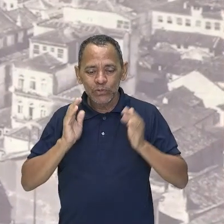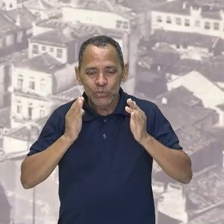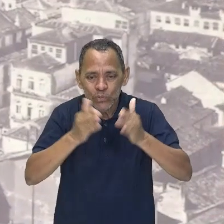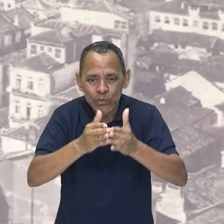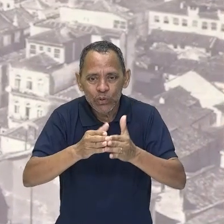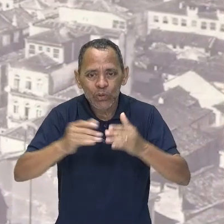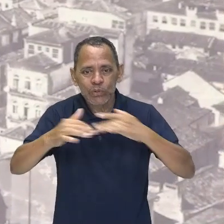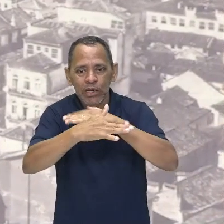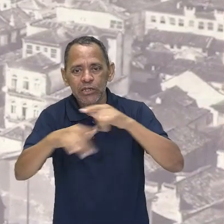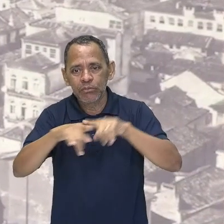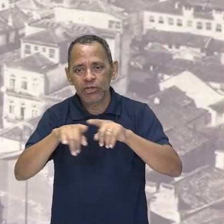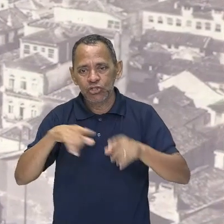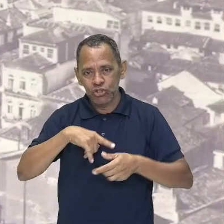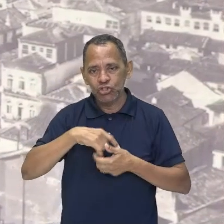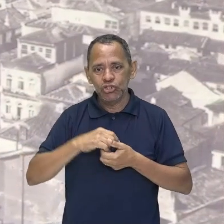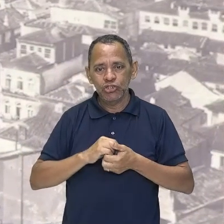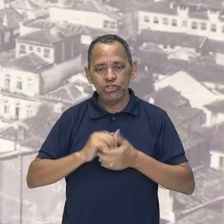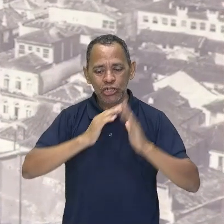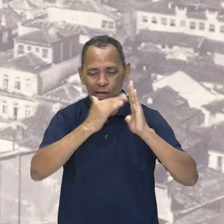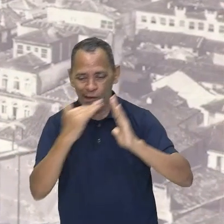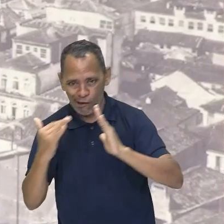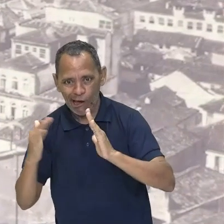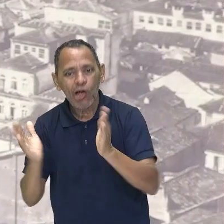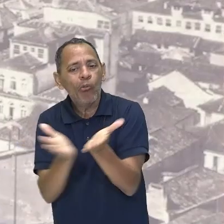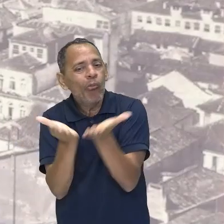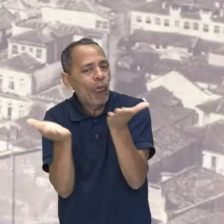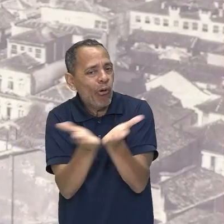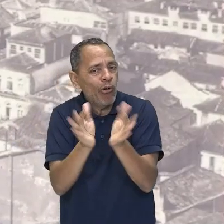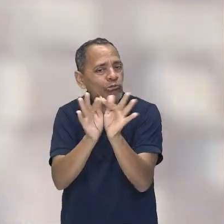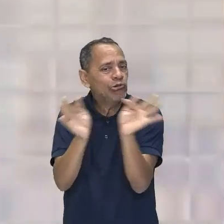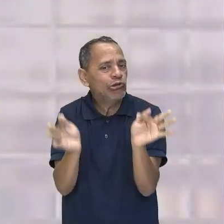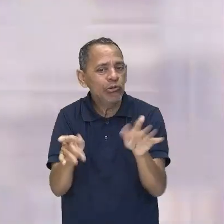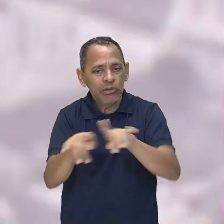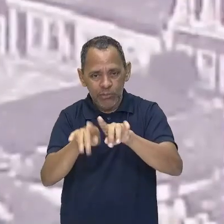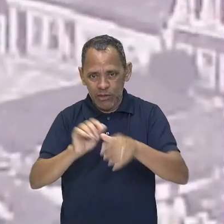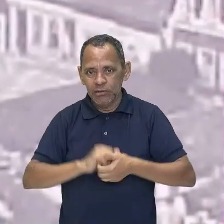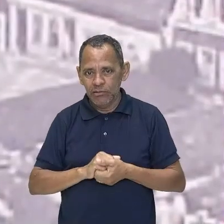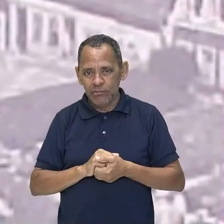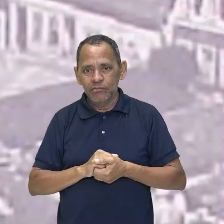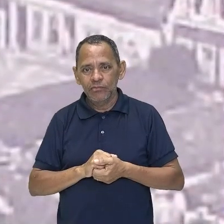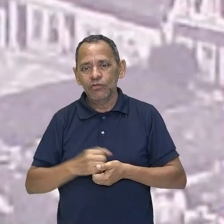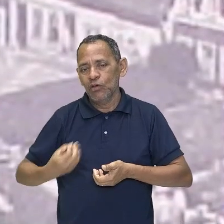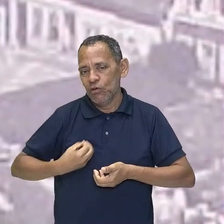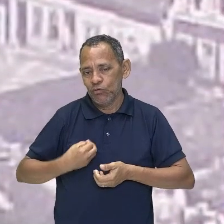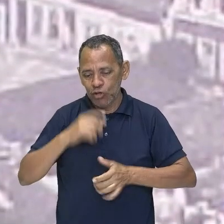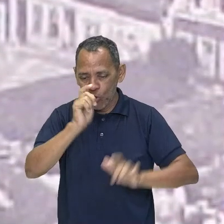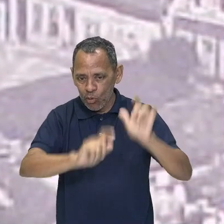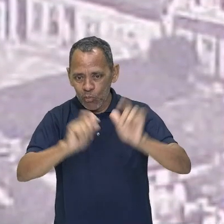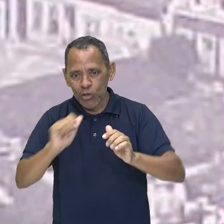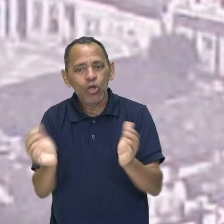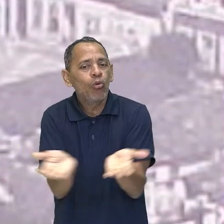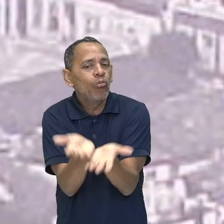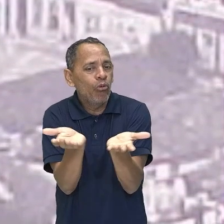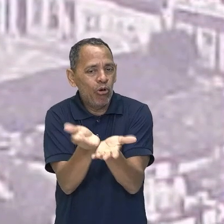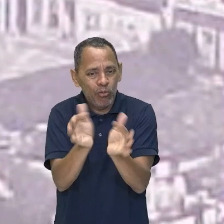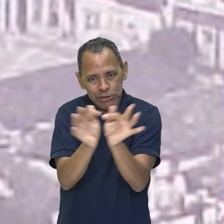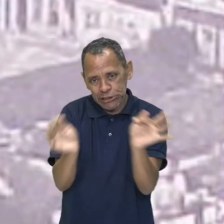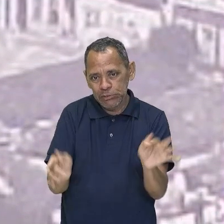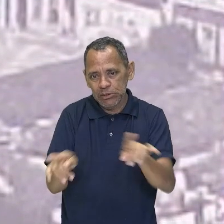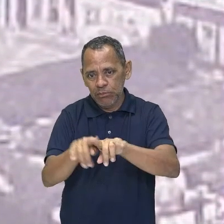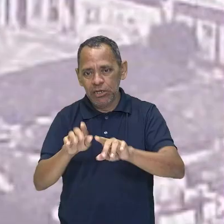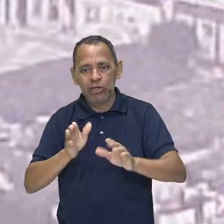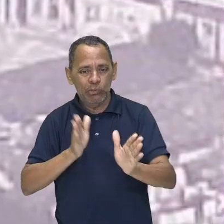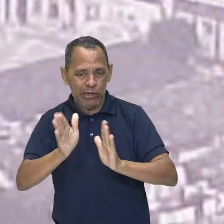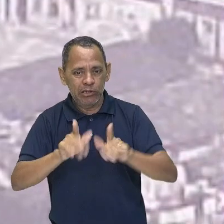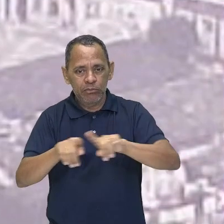havia a presença de muitos cortiços, muitos casebres, que era abrigo da população mais carente da época. No contexto para